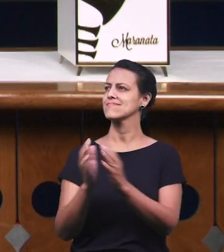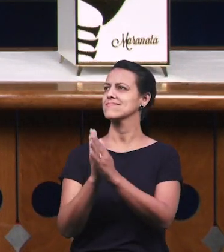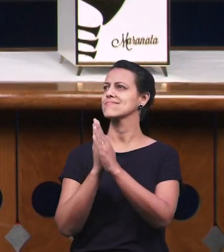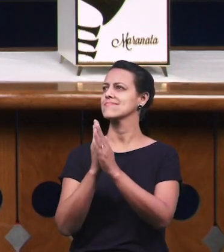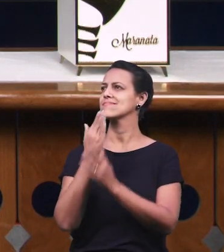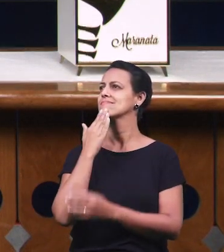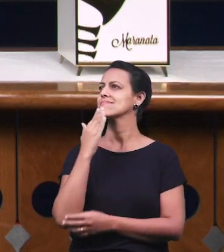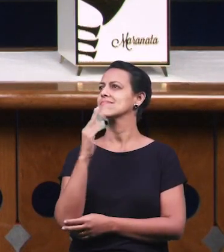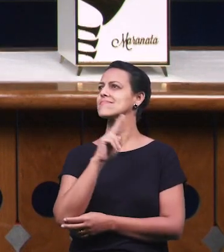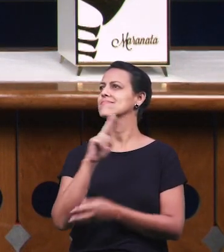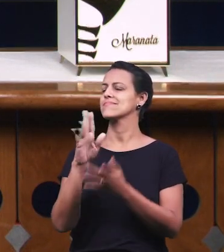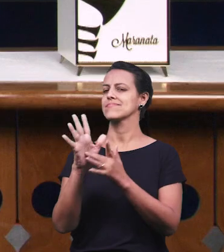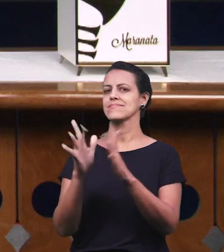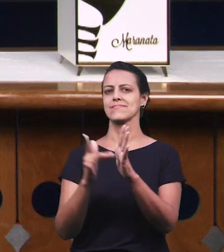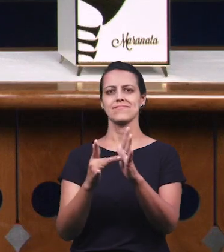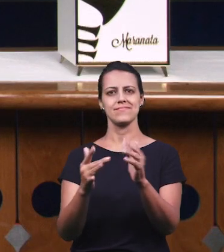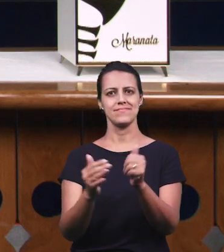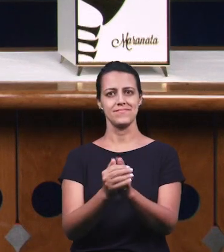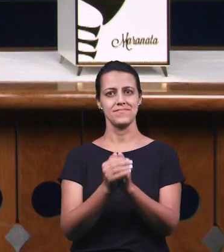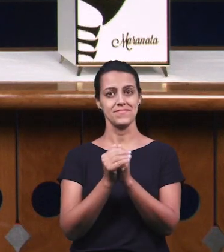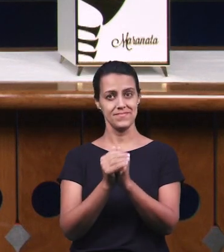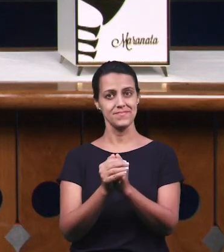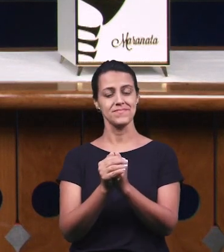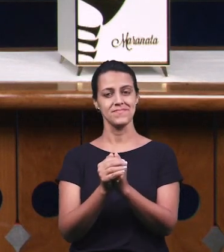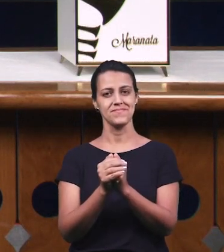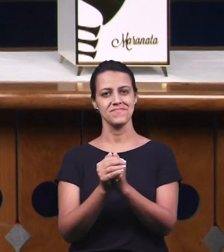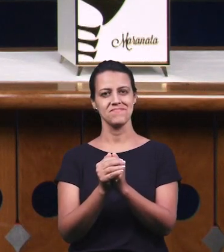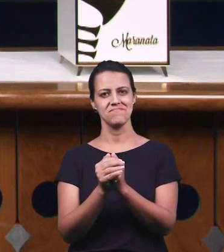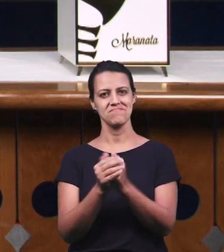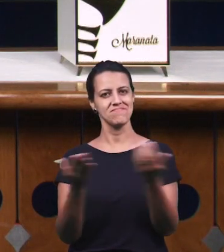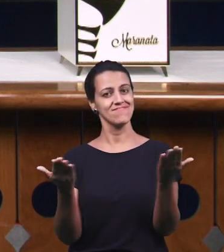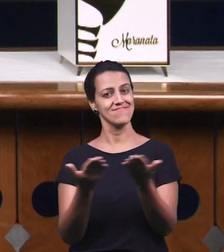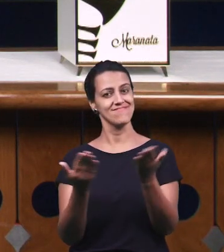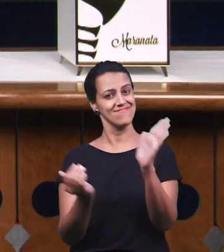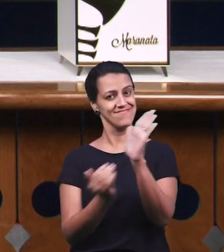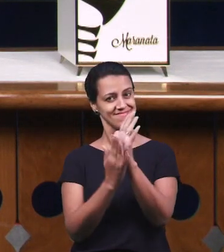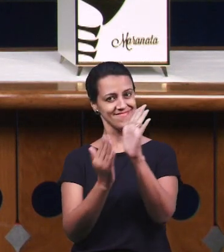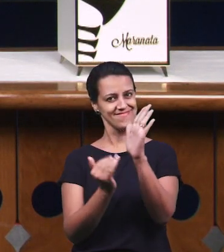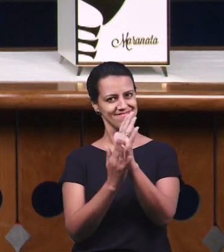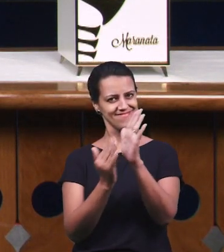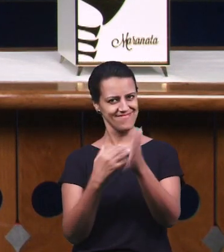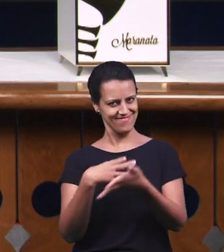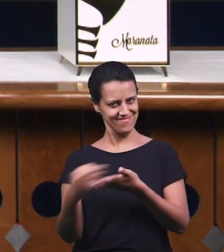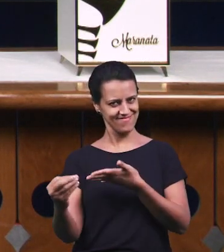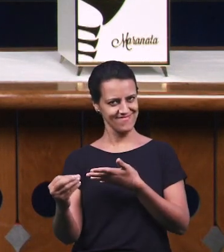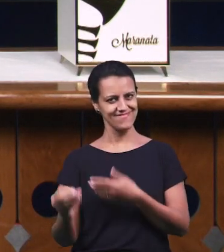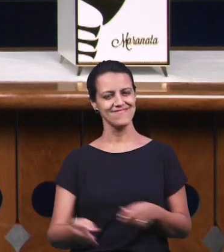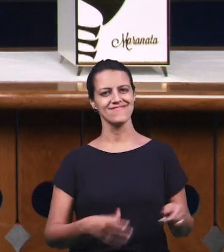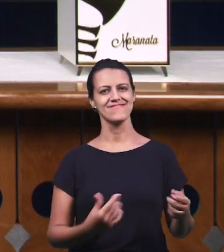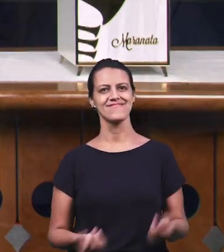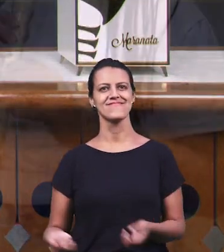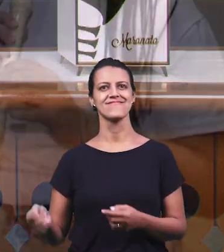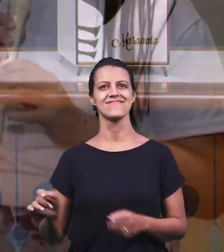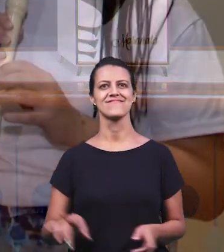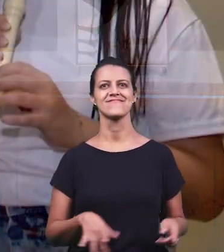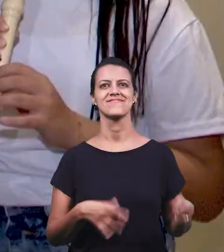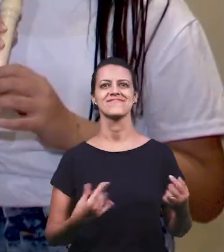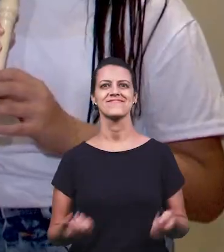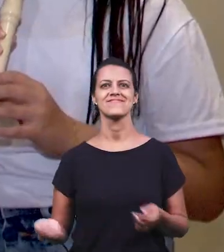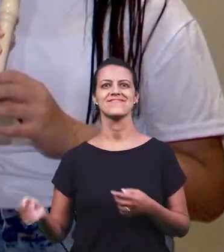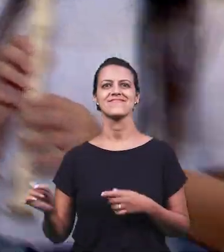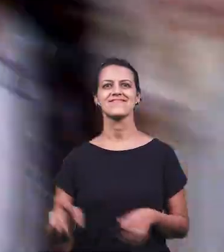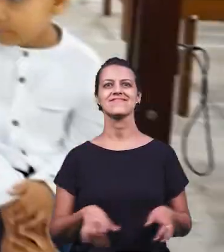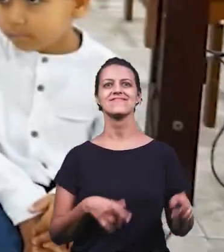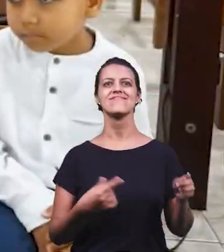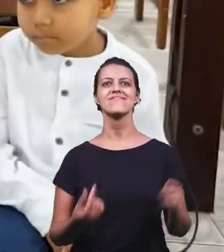Pedimos e oramos em nome de Jesus. Amém. Vamos entoar um louvor ao nosso Deus.